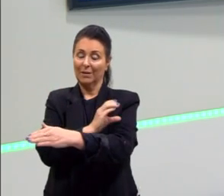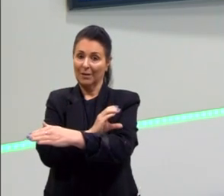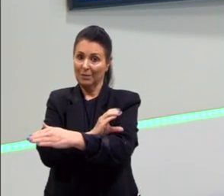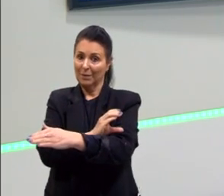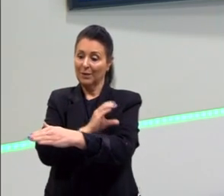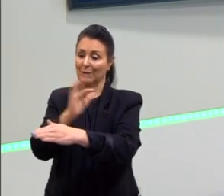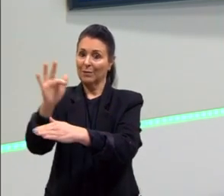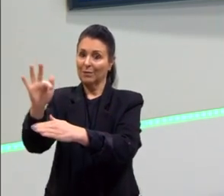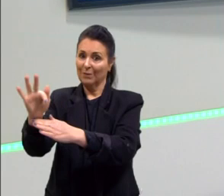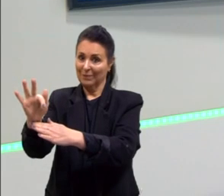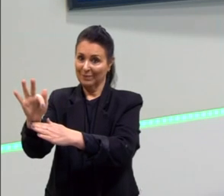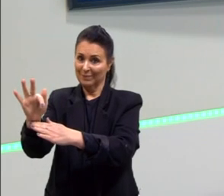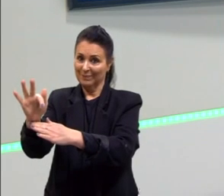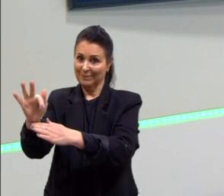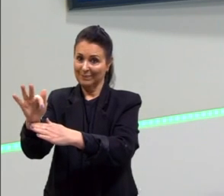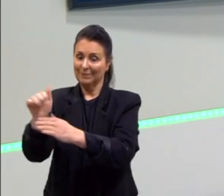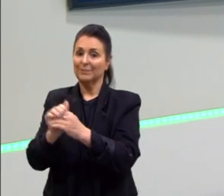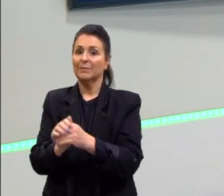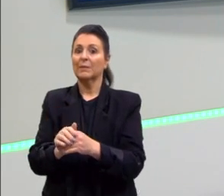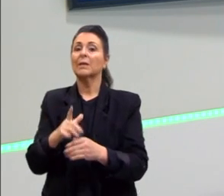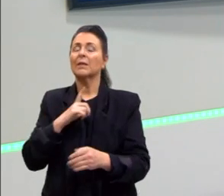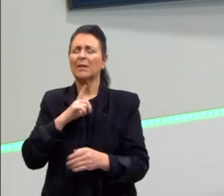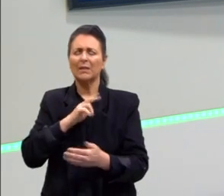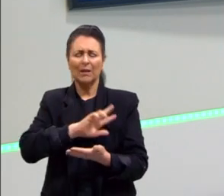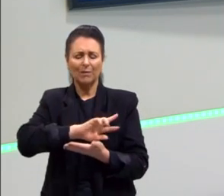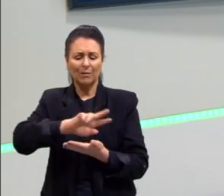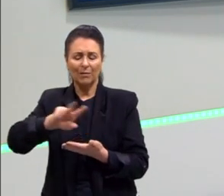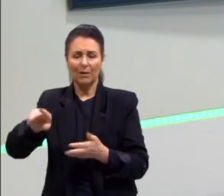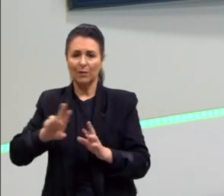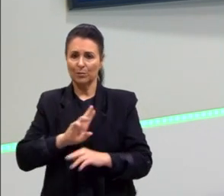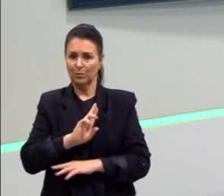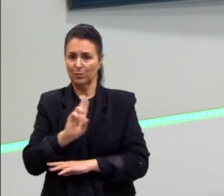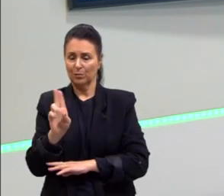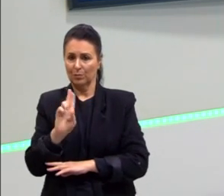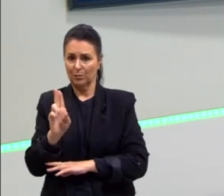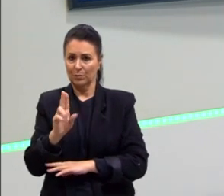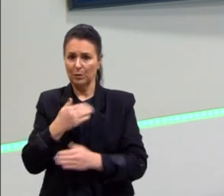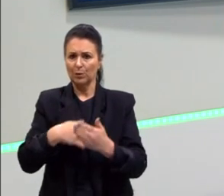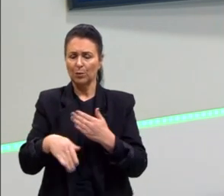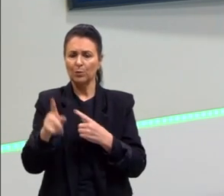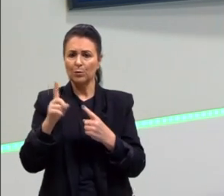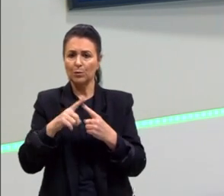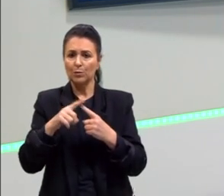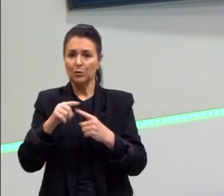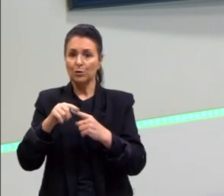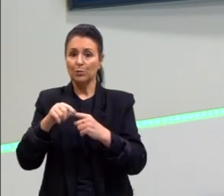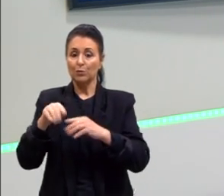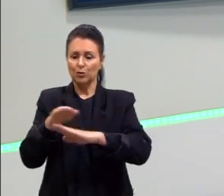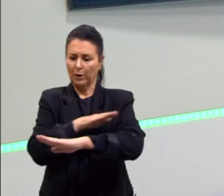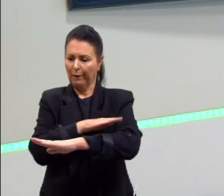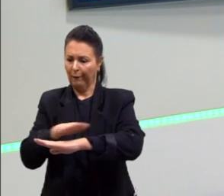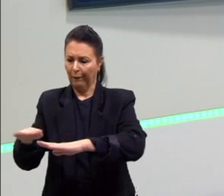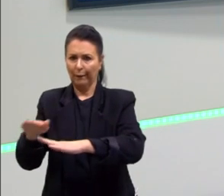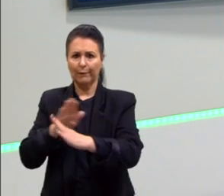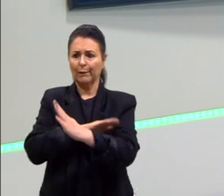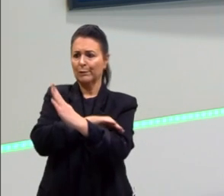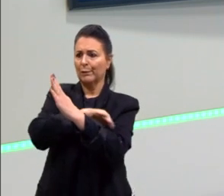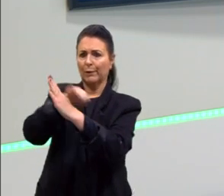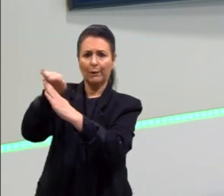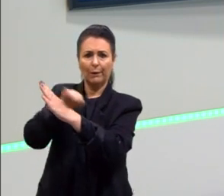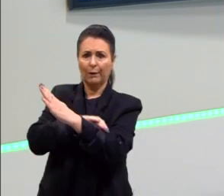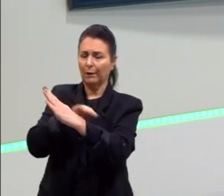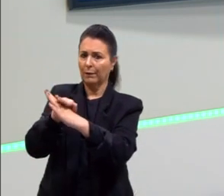tá sei que são vários nomes né mas então Aqui nós temos todos os tipos de retas e também ali a